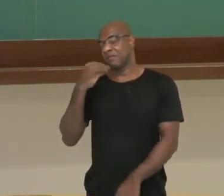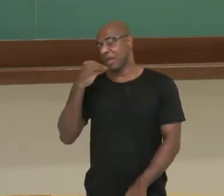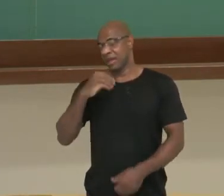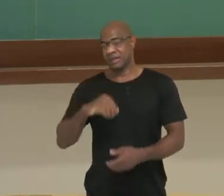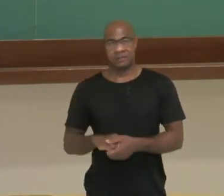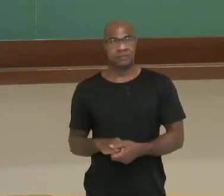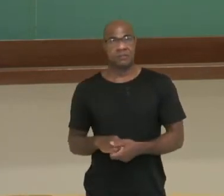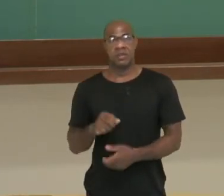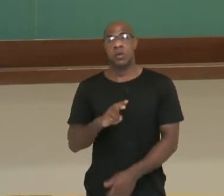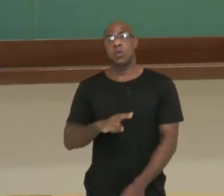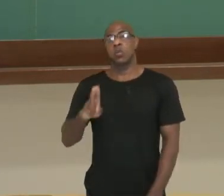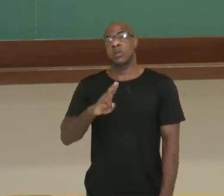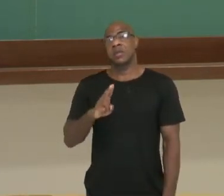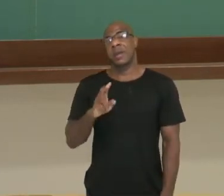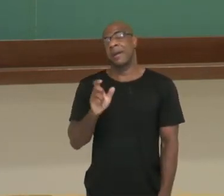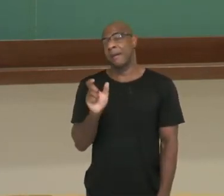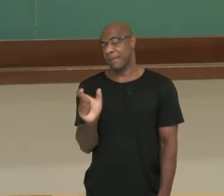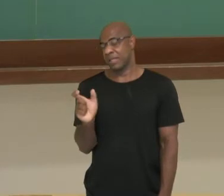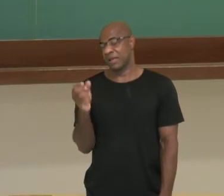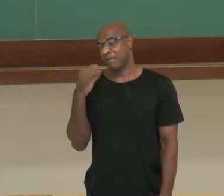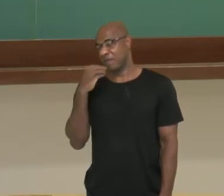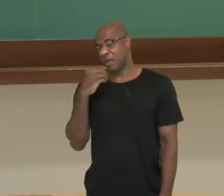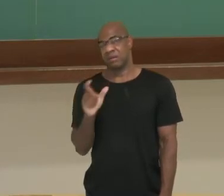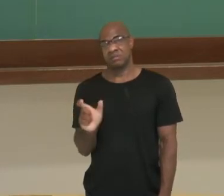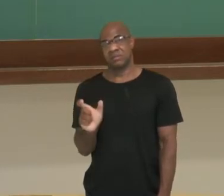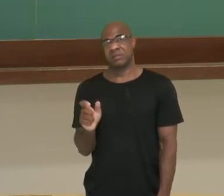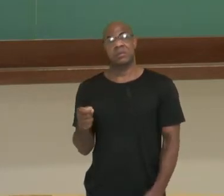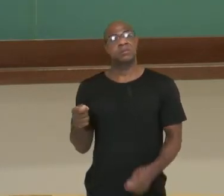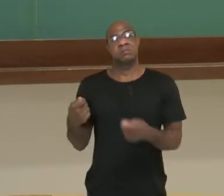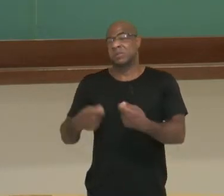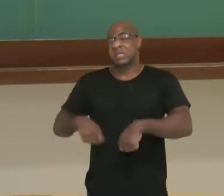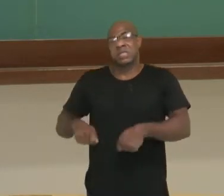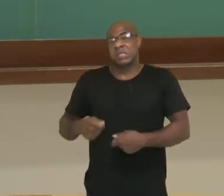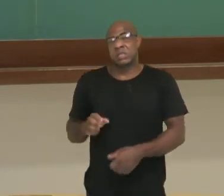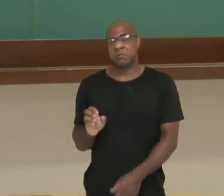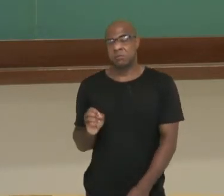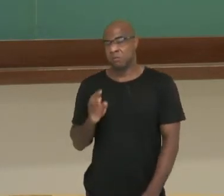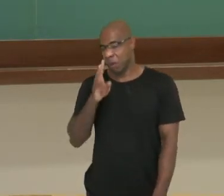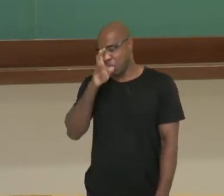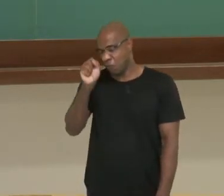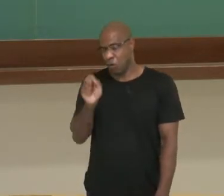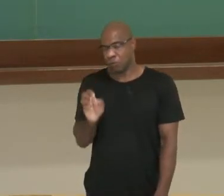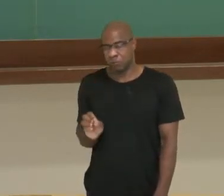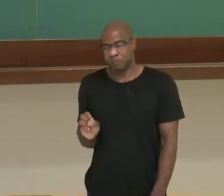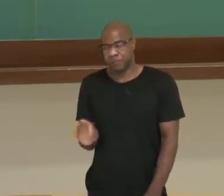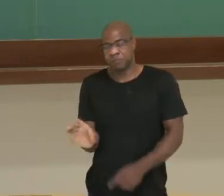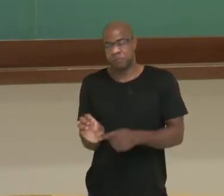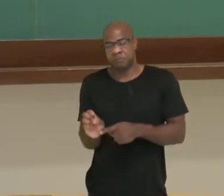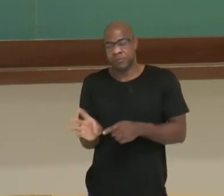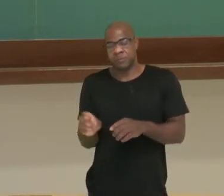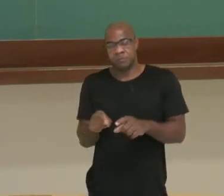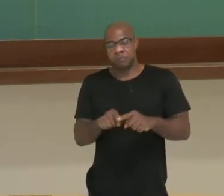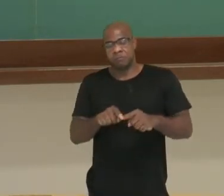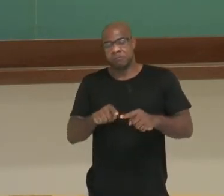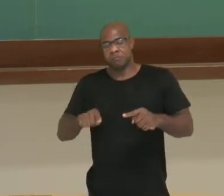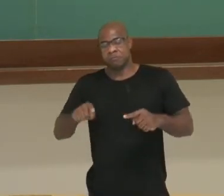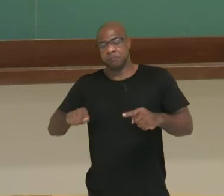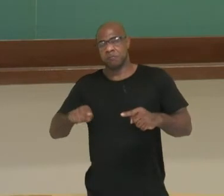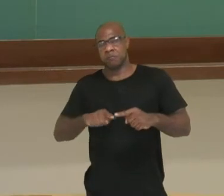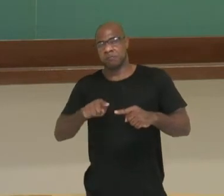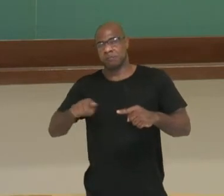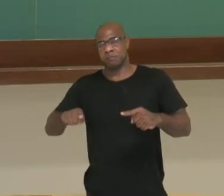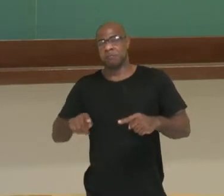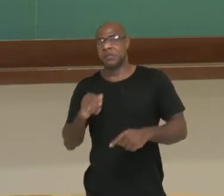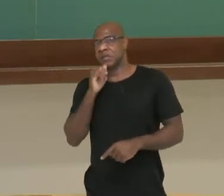usa o paralelo quando o aparelho não precisa de mais tensão elétrica, precisa de mais corrente. É o caso do